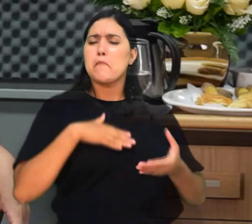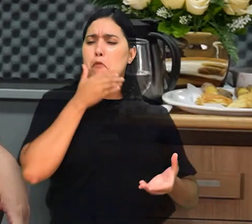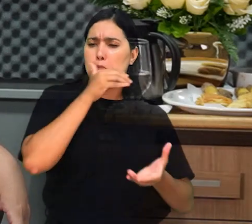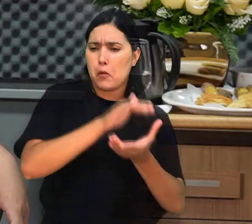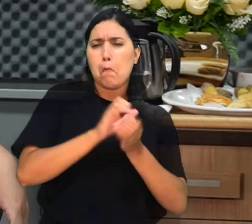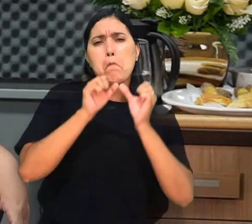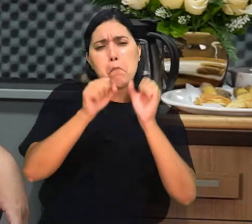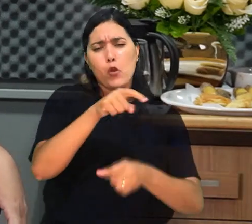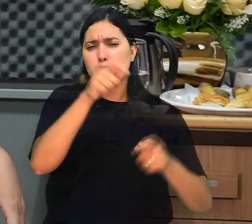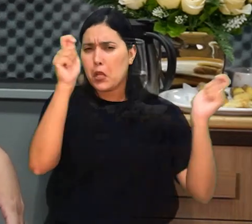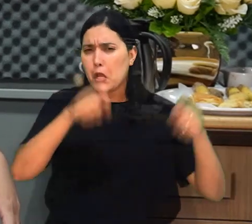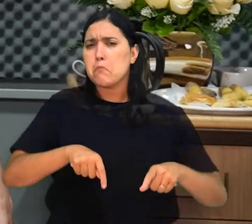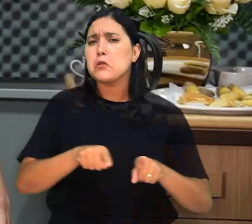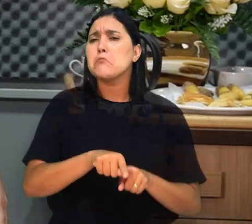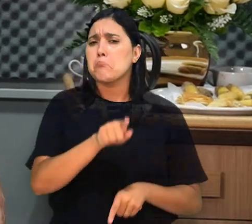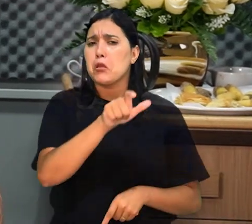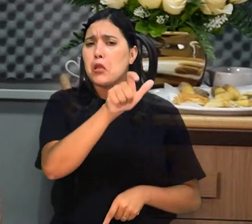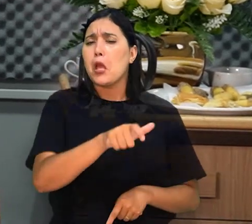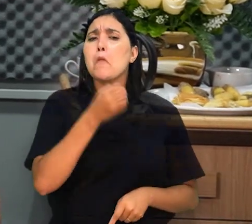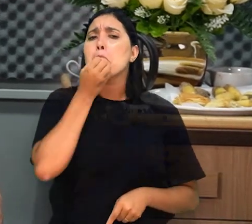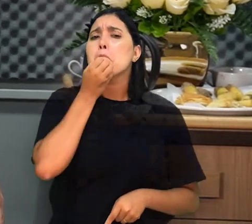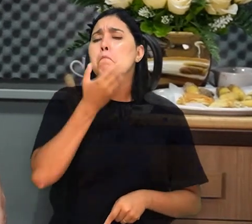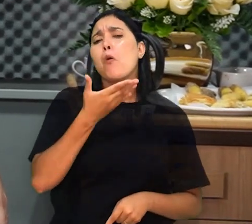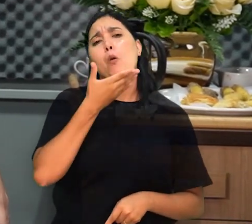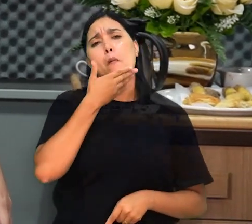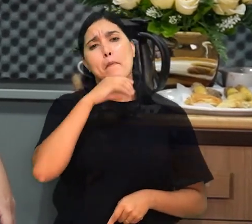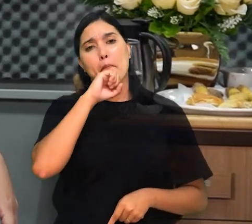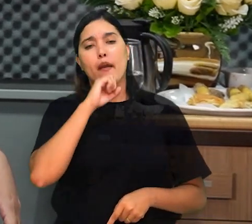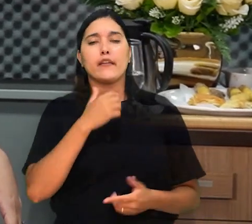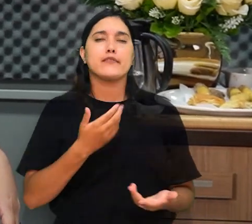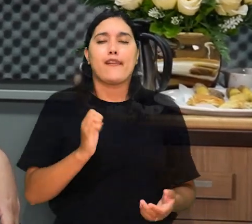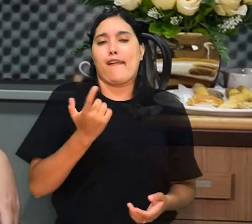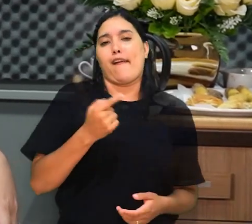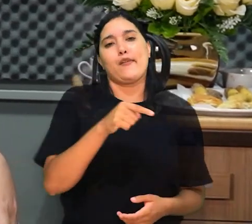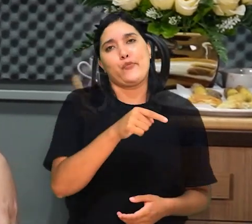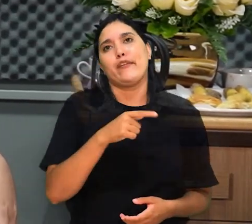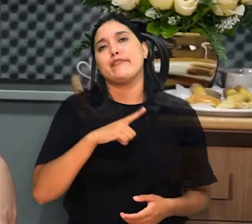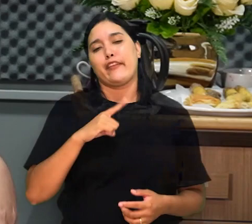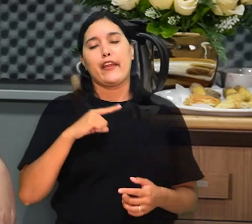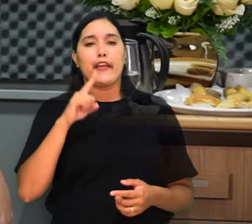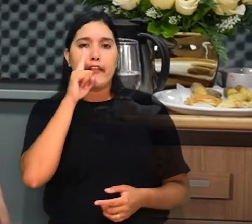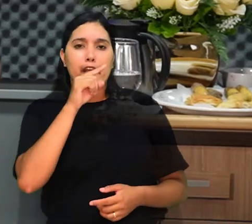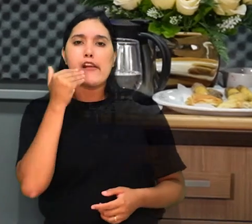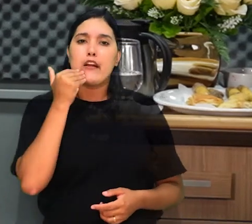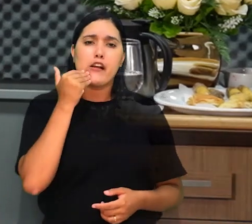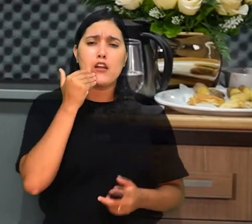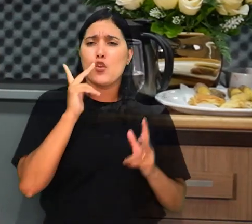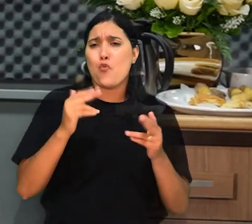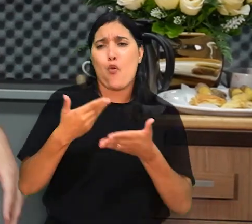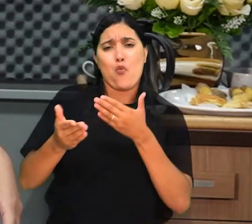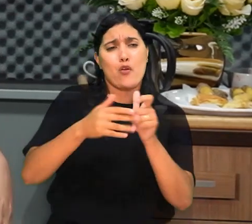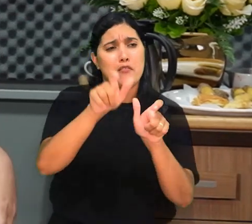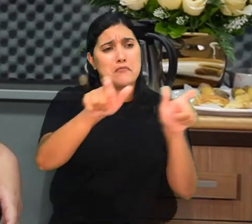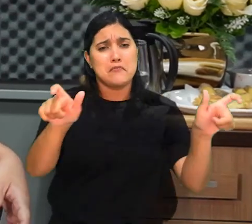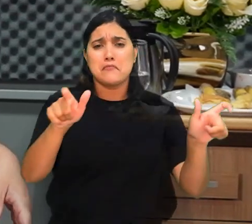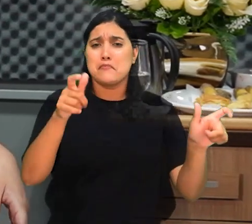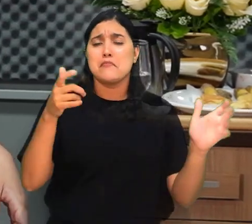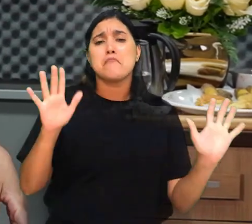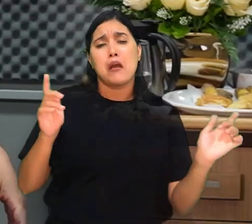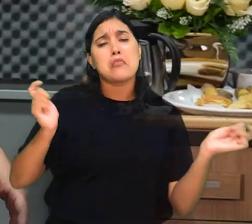e mais. Aprender a língua, se envolver. Me envolver e vou mostrar que ele pode, que ele é capaz e que ele vai ser um bom pai.